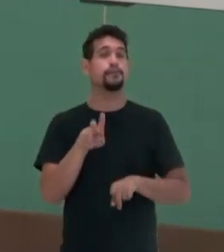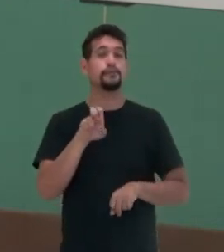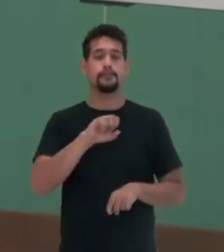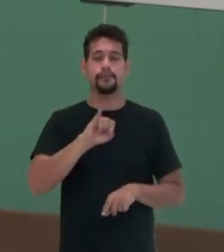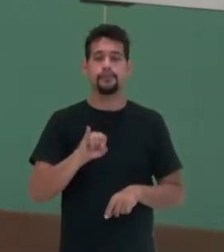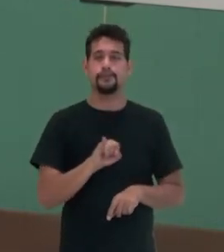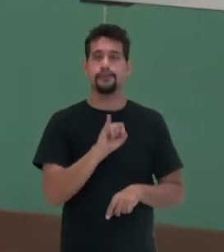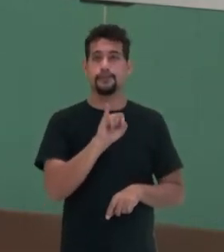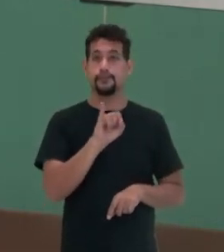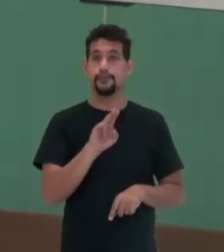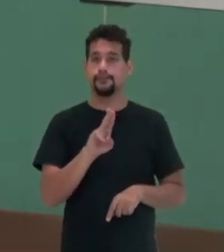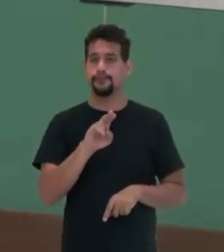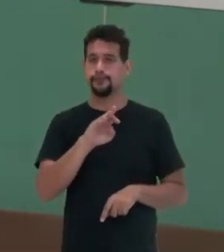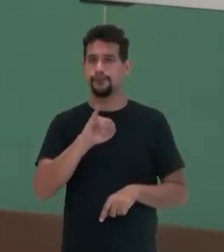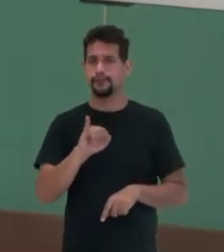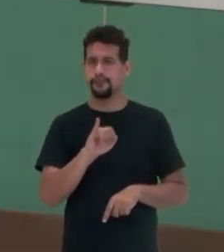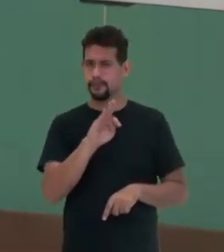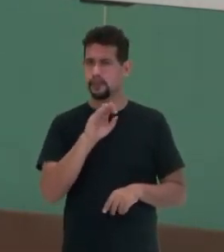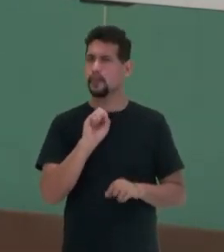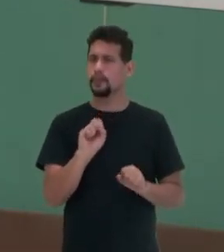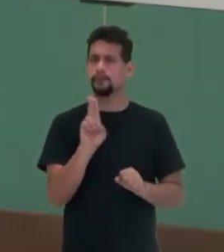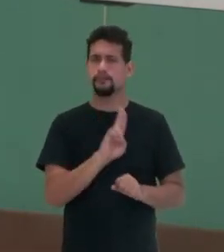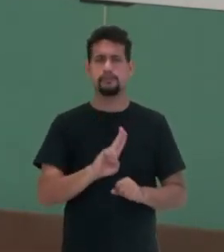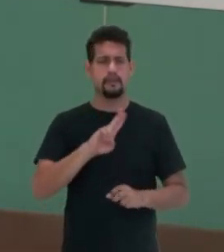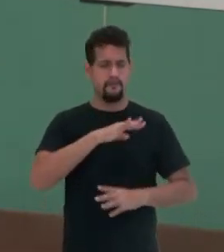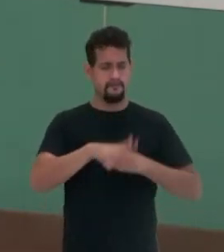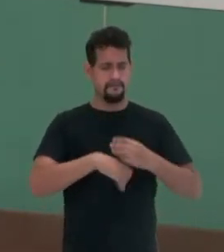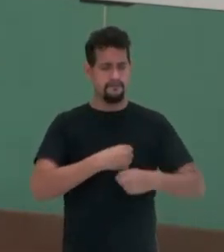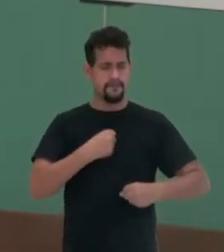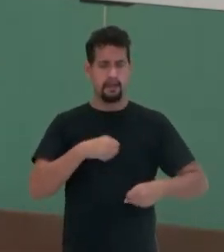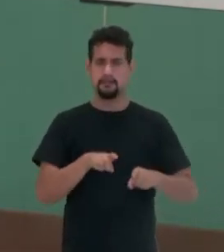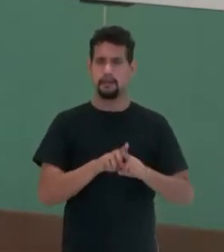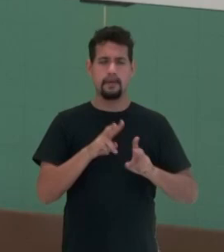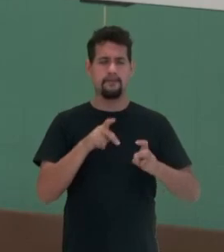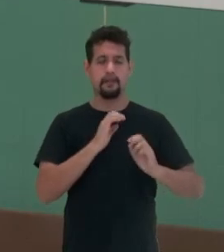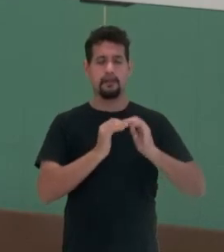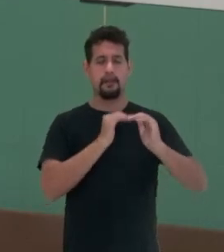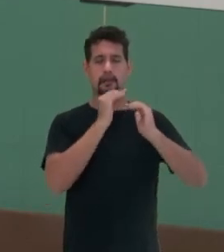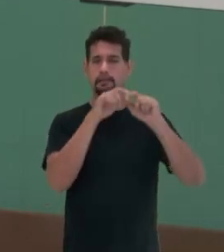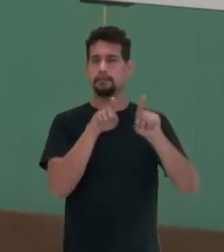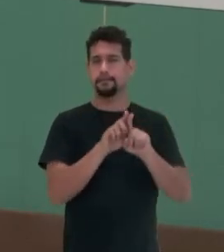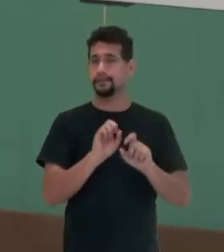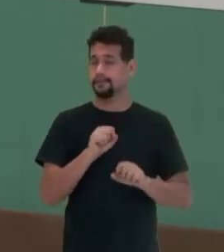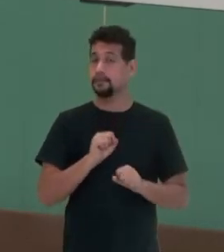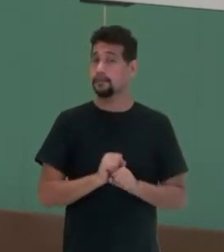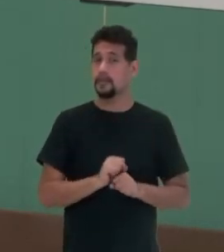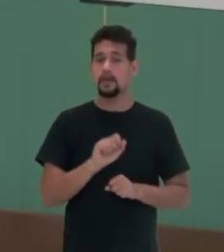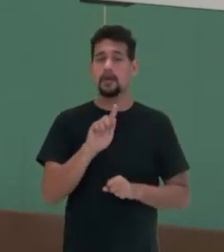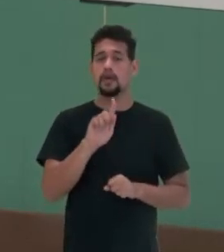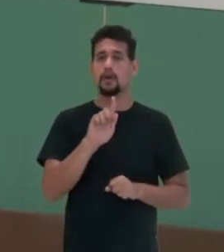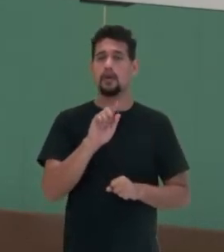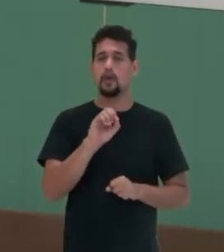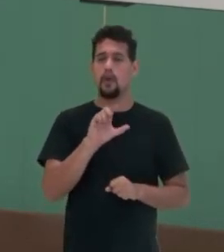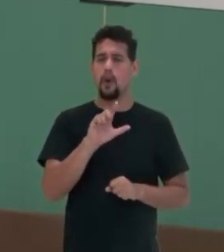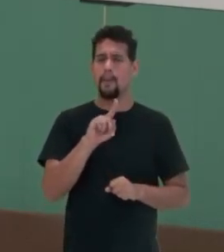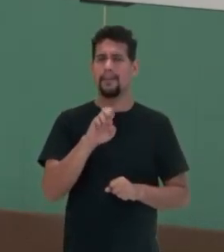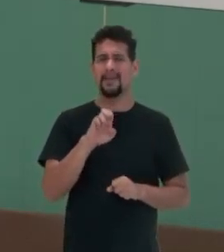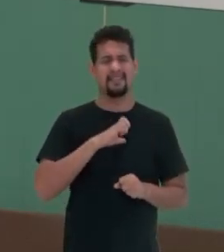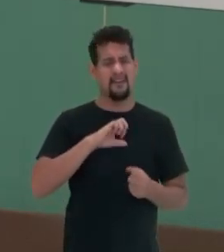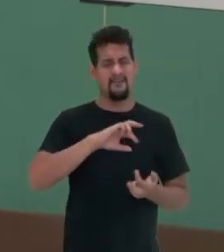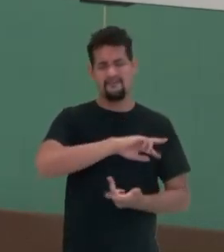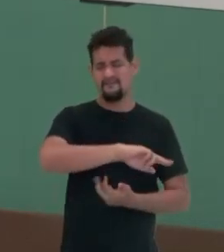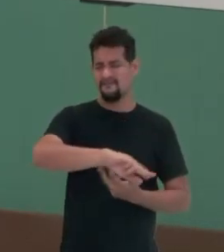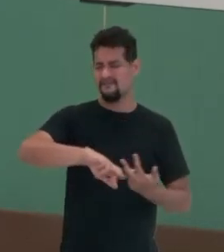Pode usar as faixas, né, voltar lá os slides, dar uma olhada na graduação, nos golpes. Existem